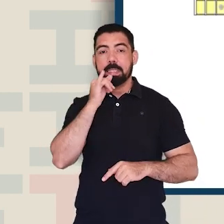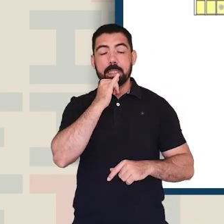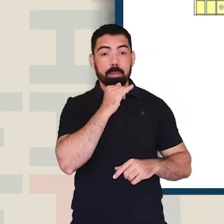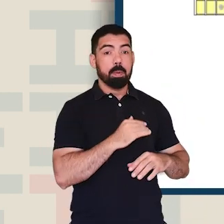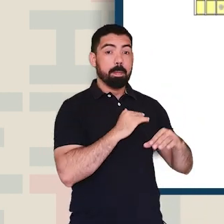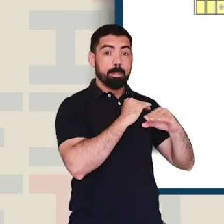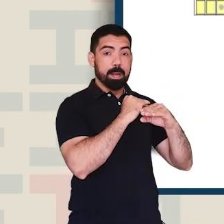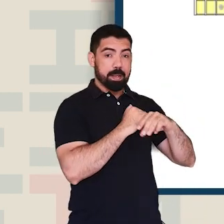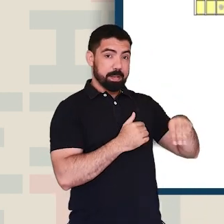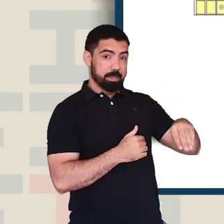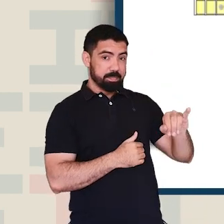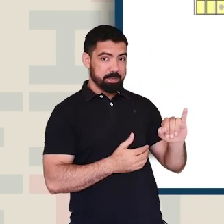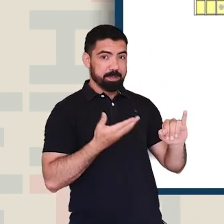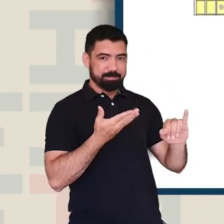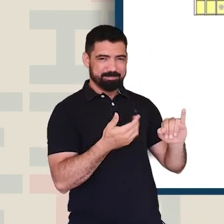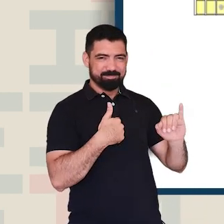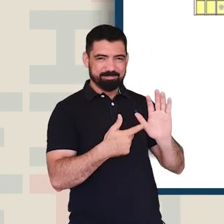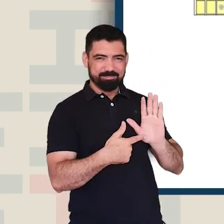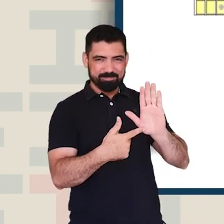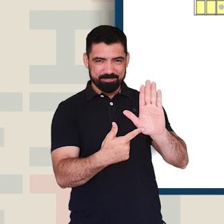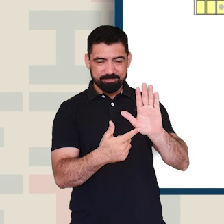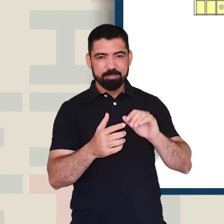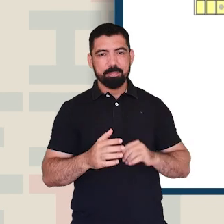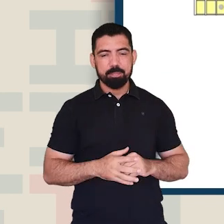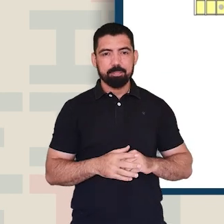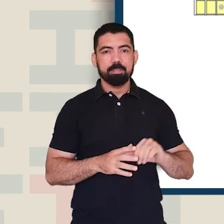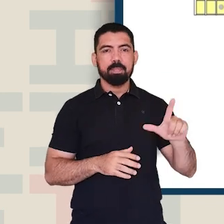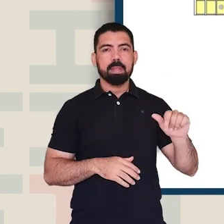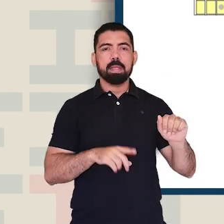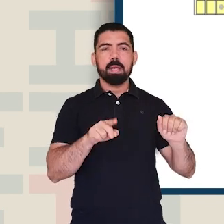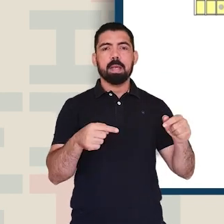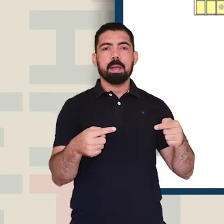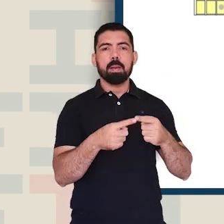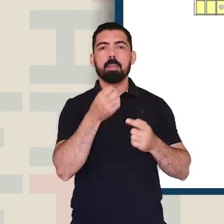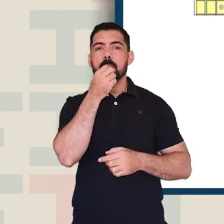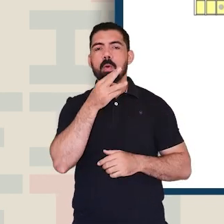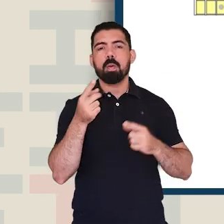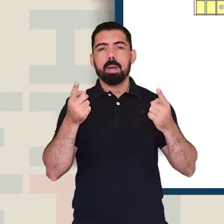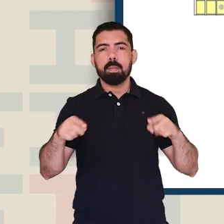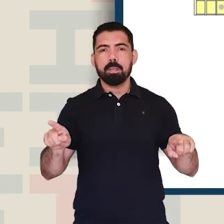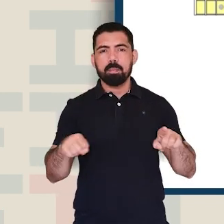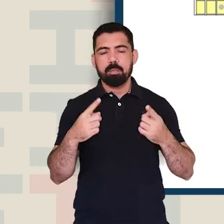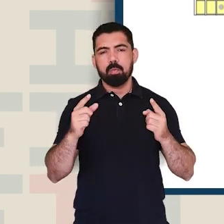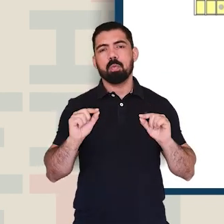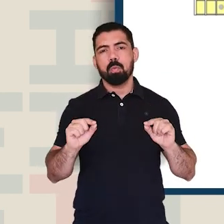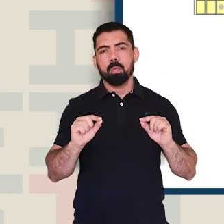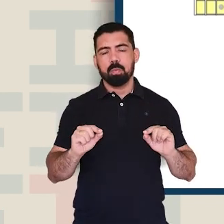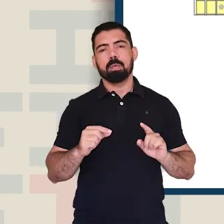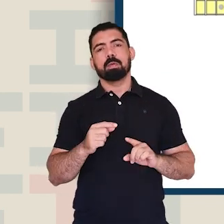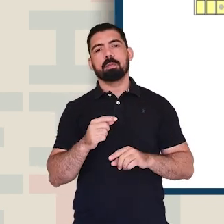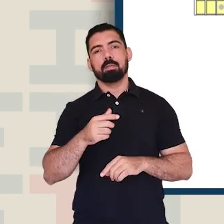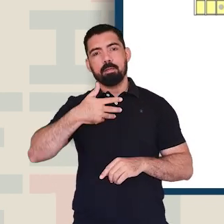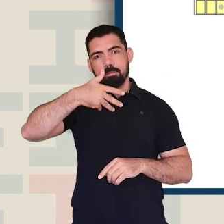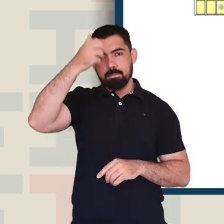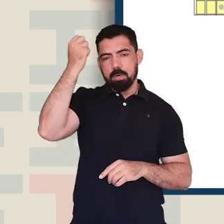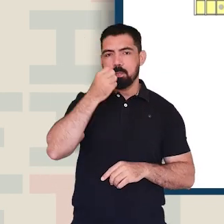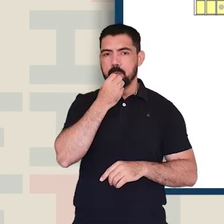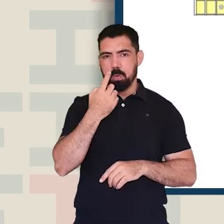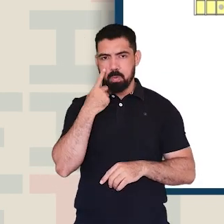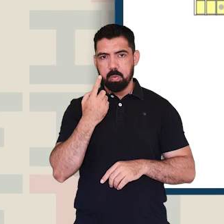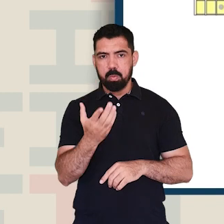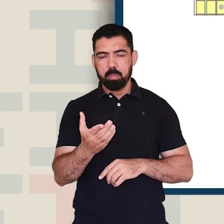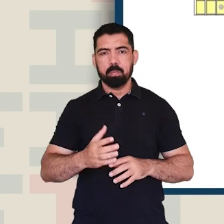Mi, aqui do Lá, ele é um padrão muito bom para negócio de ligadura, de velocidade, né? Para você